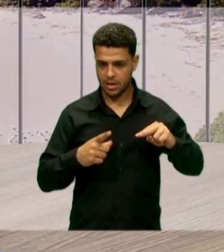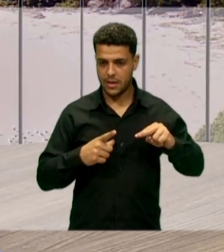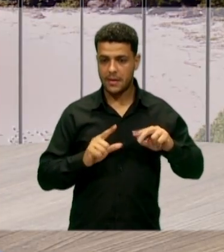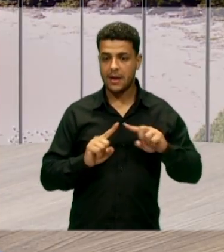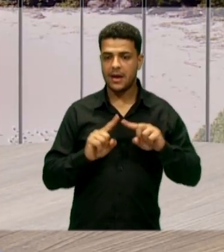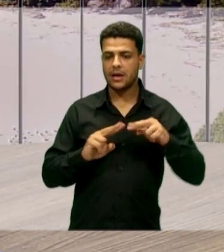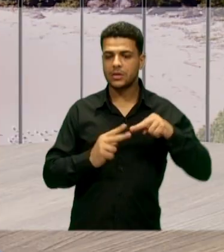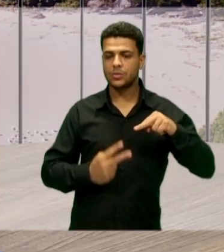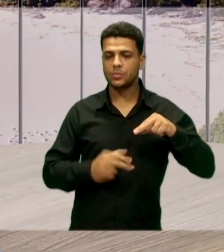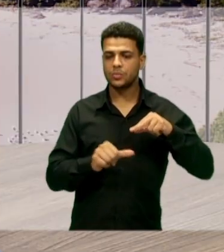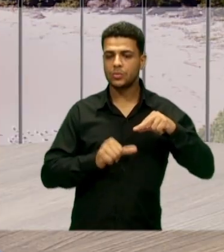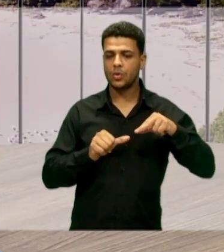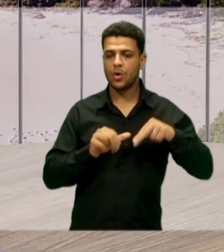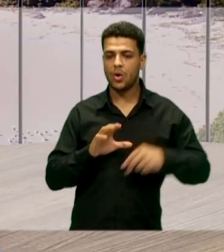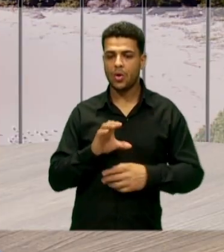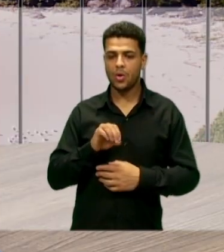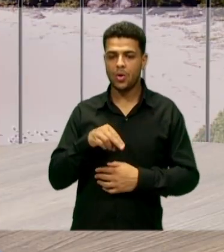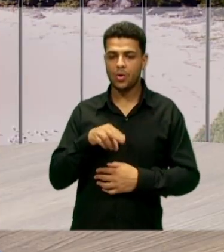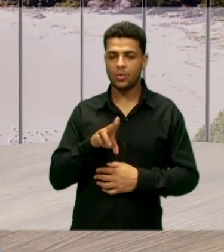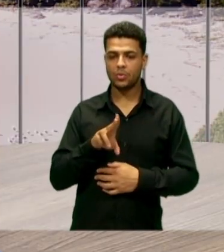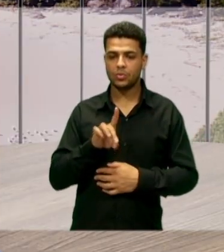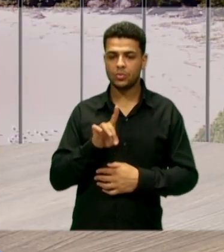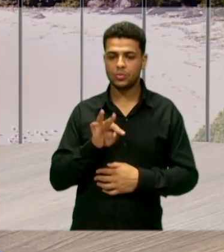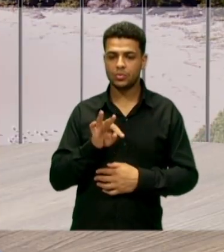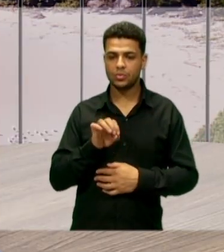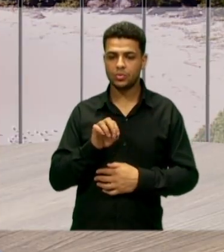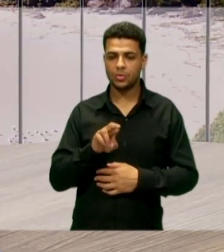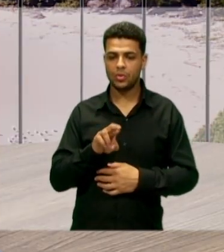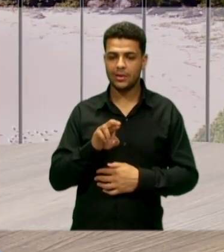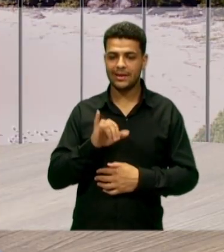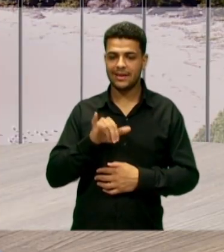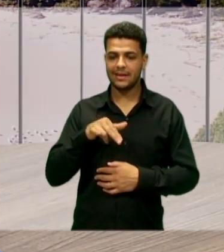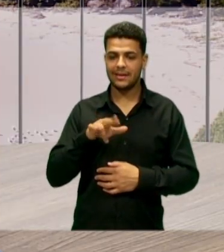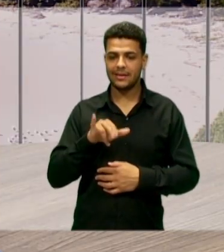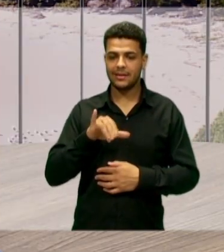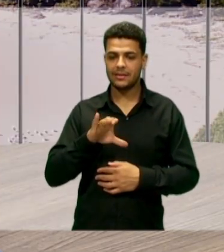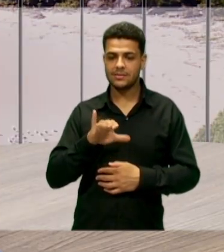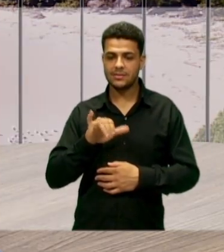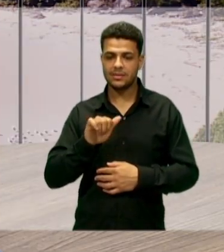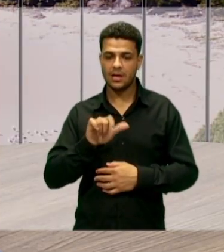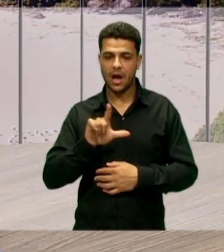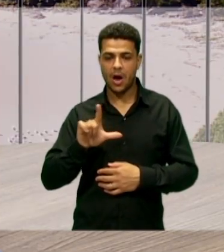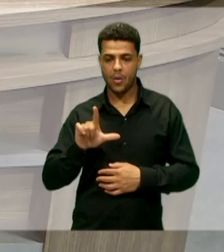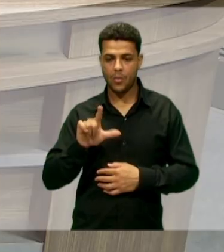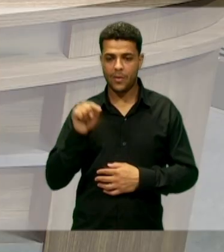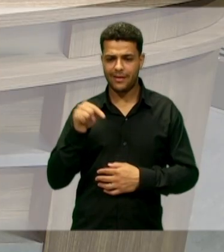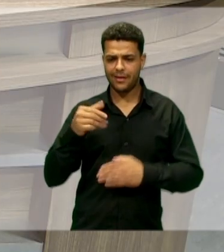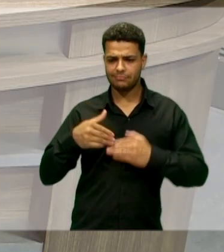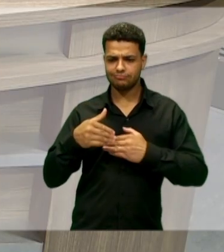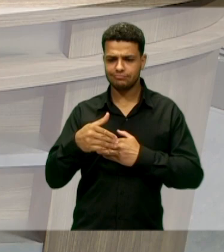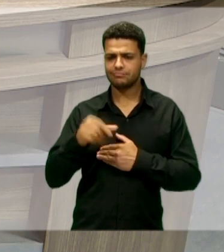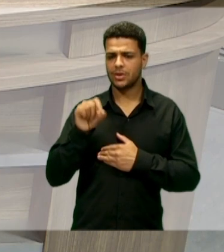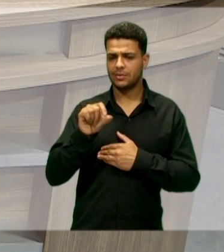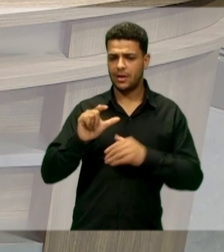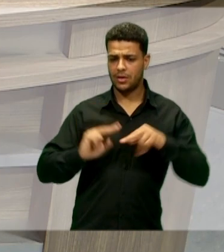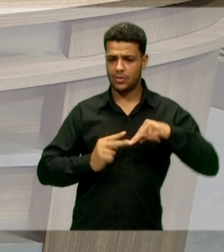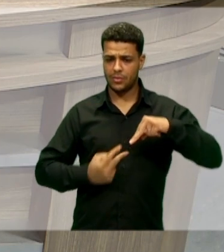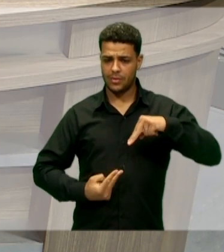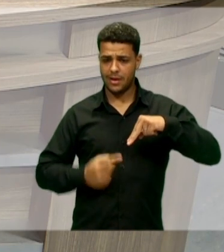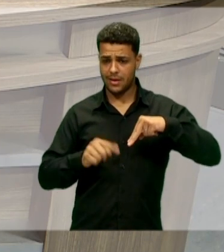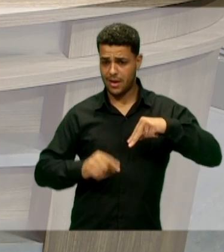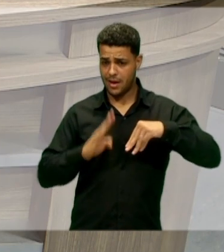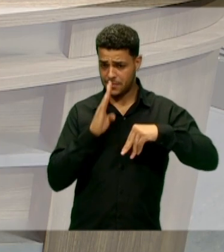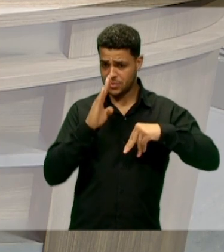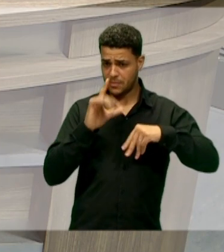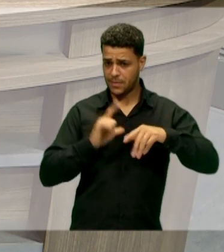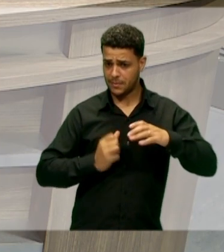essa mutação a gente chama de condutora inicial, ela dá origem ao tumor, né? Então, o tumor surge porque existe essa mutação que ela é fundamental